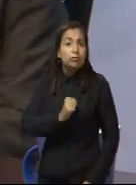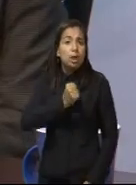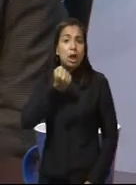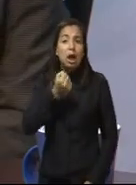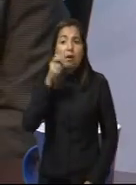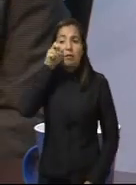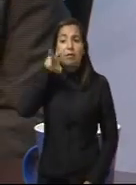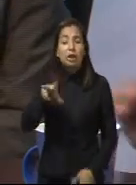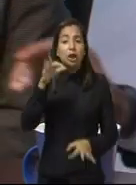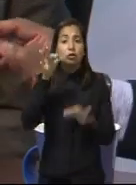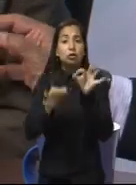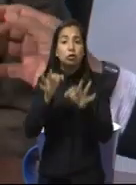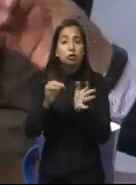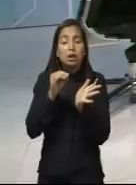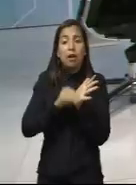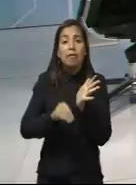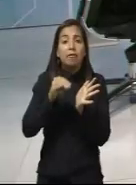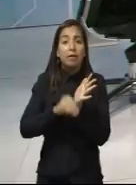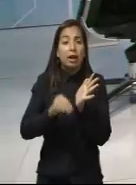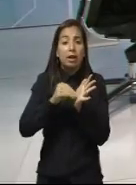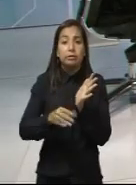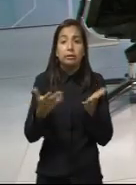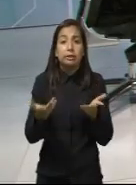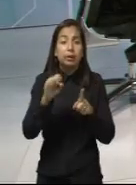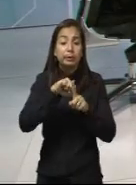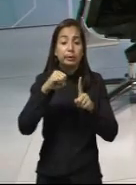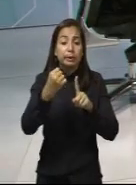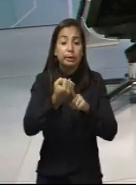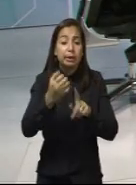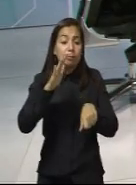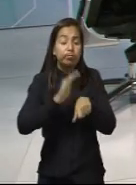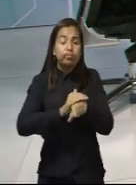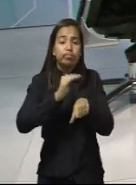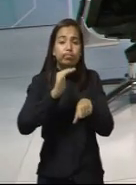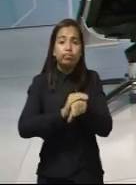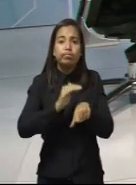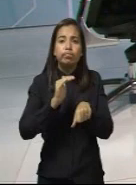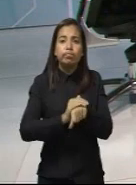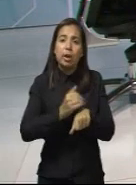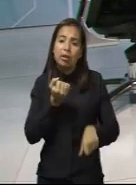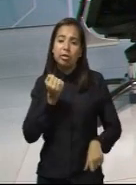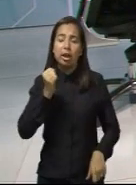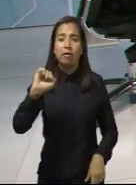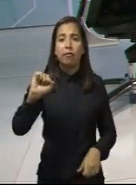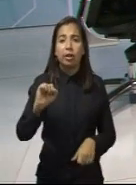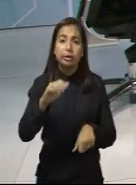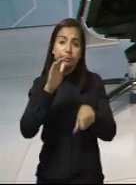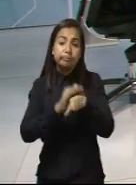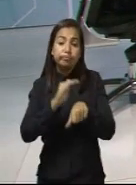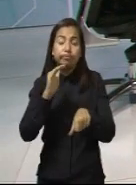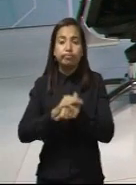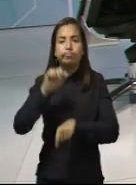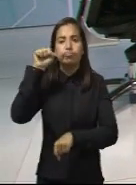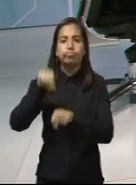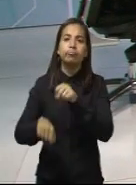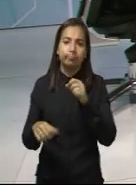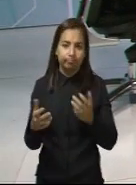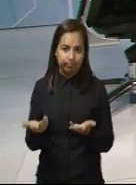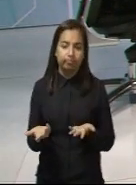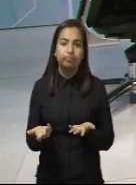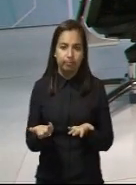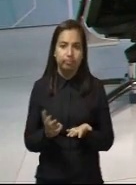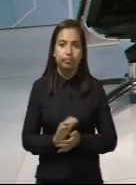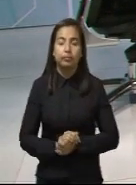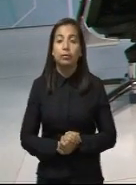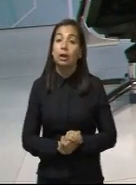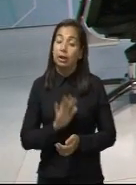um processo. Agora a gente que tem que ver que o Gilmar é culpado disso, né? Mas não é só ele. O judiciário todos está eles, né? banalizado. Mas ele talvez Hein? foi o cara O que